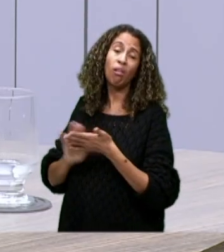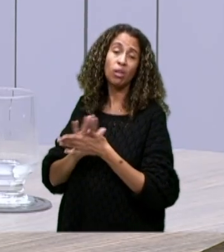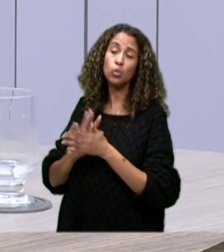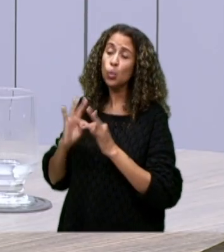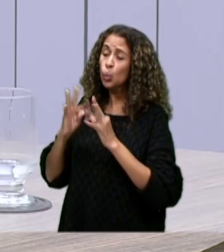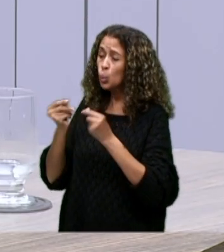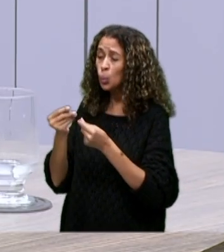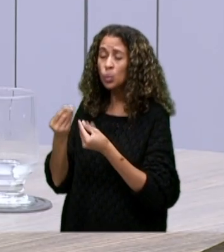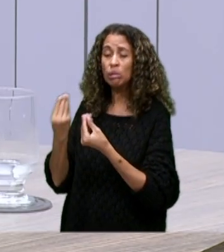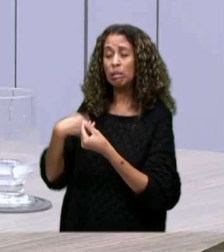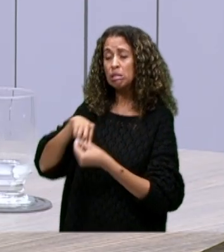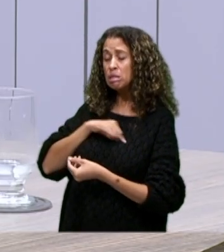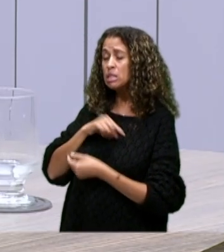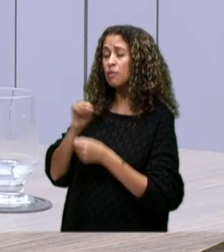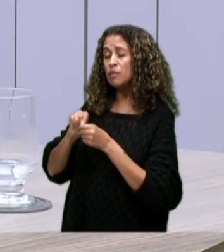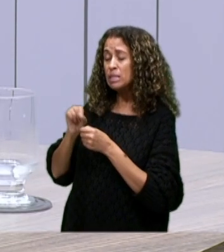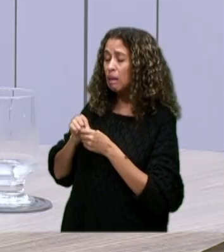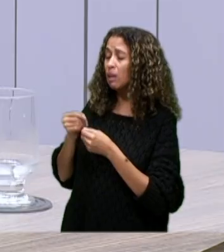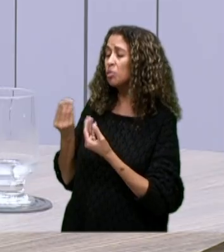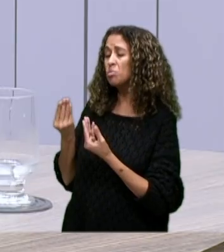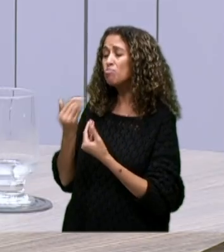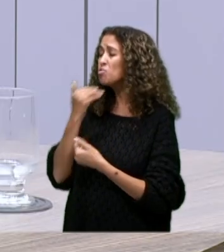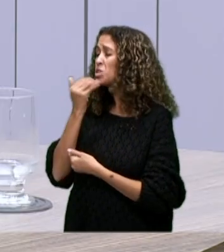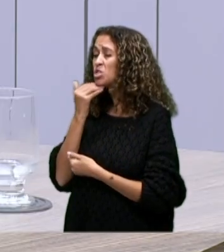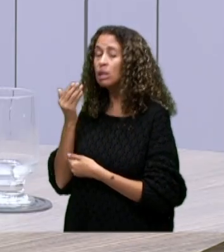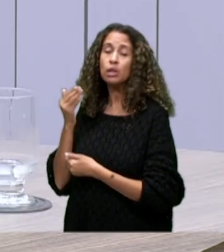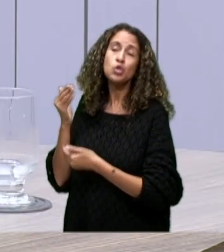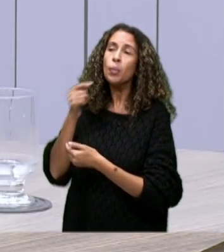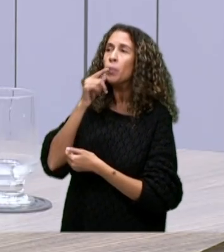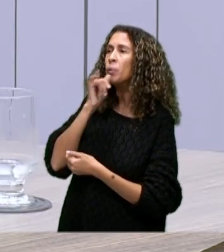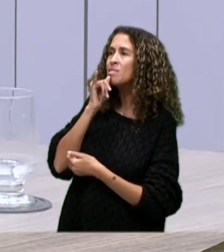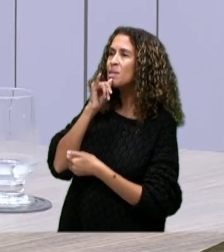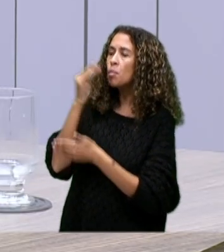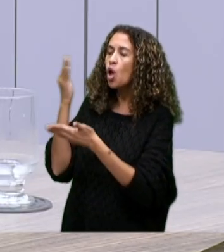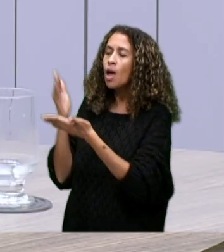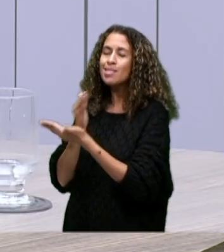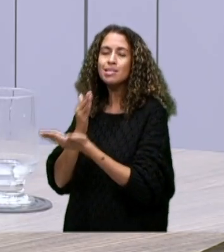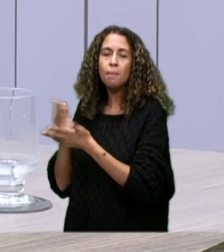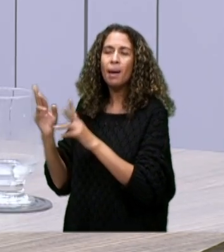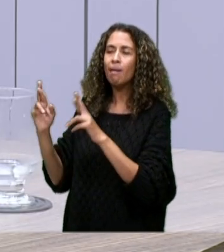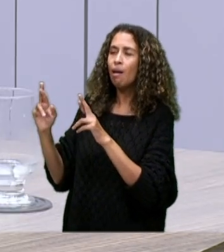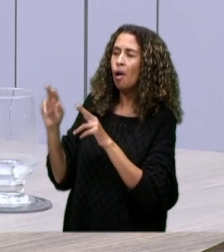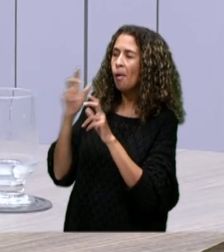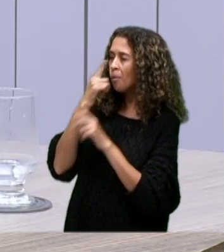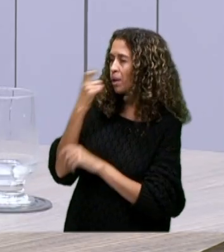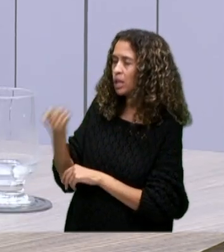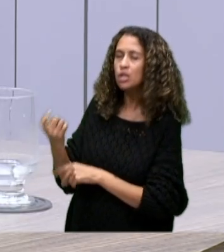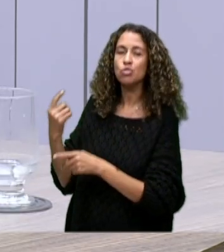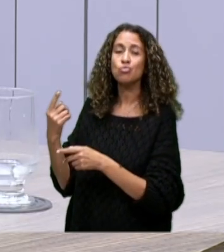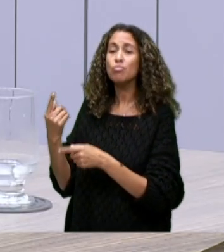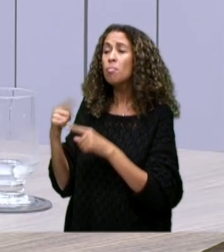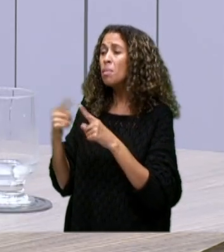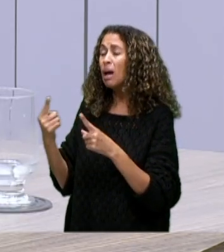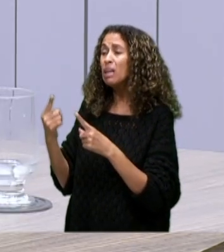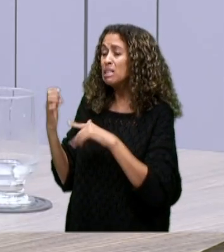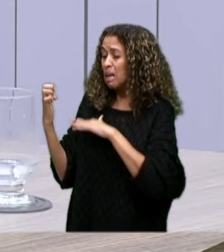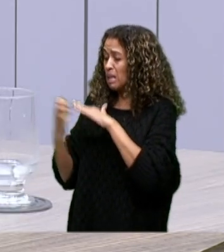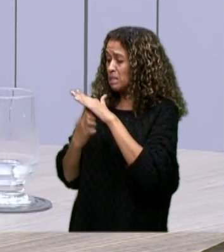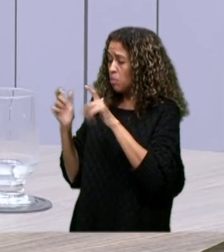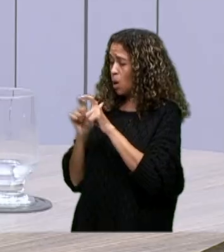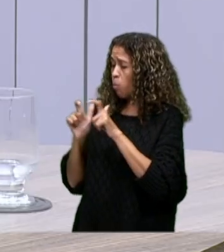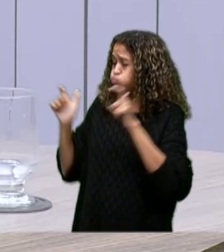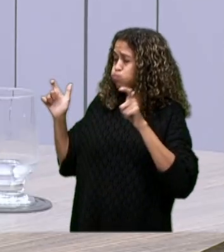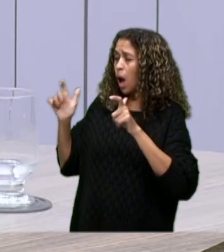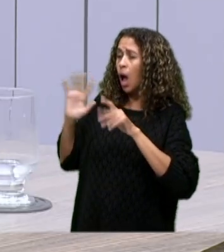gente está fazendo é paliativo, é só, não jogue o lixo ali, não jogue o lixo ali, mas não adianta enquanto as grandes corporações estão destruindo tudo,